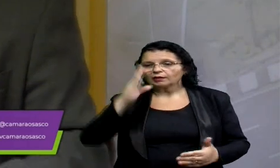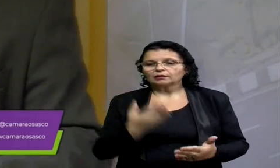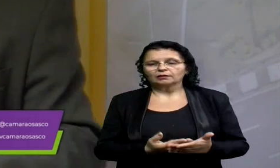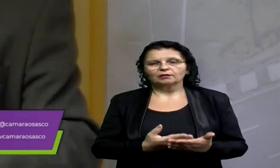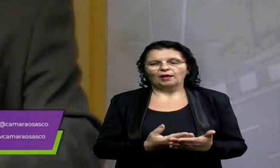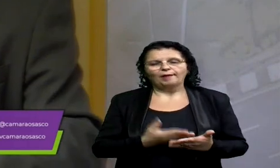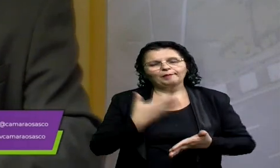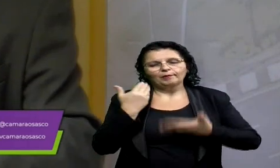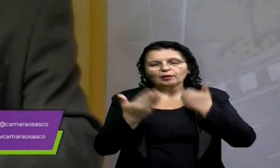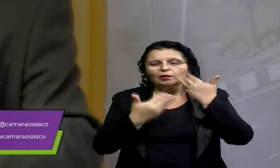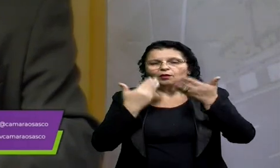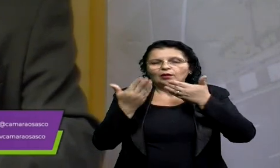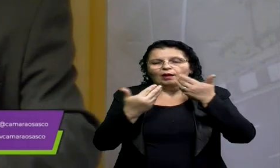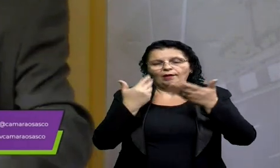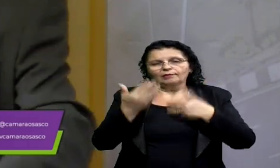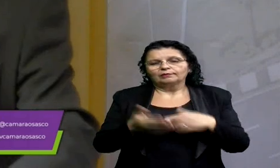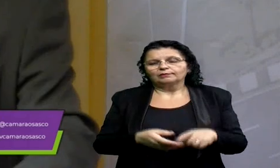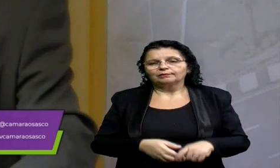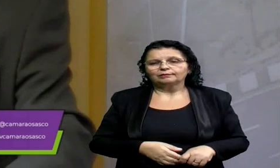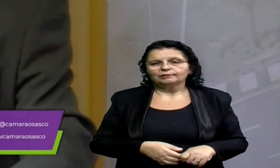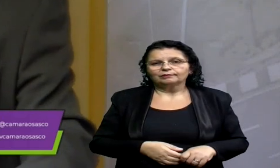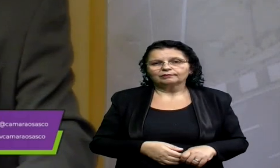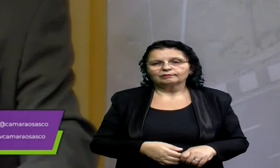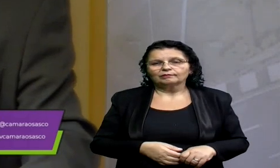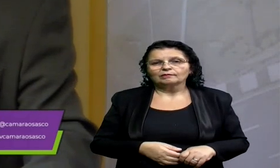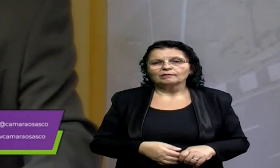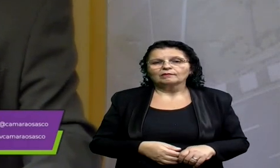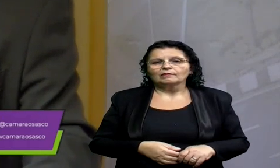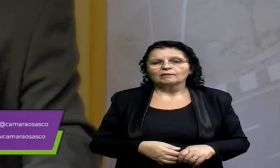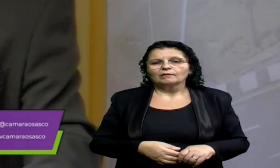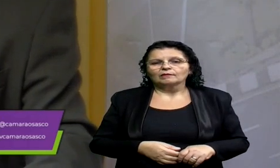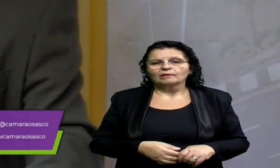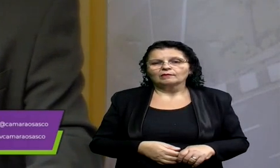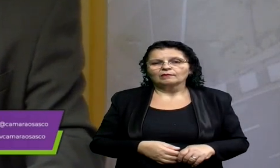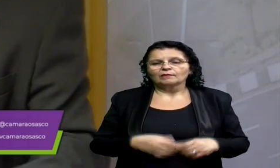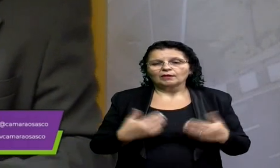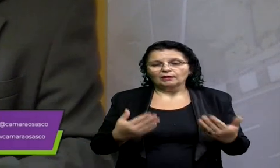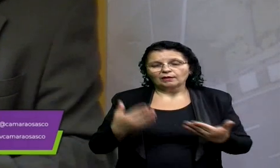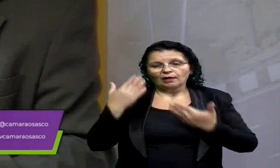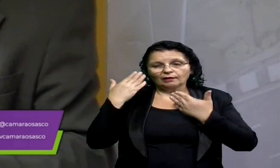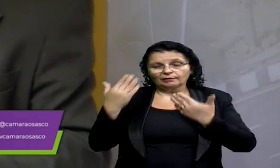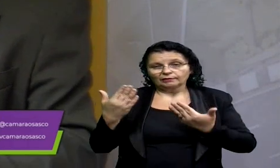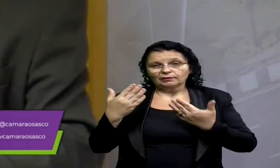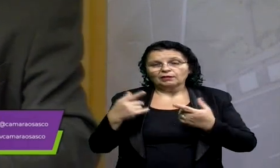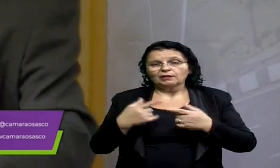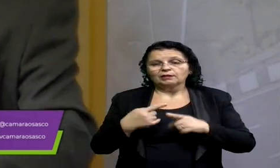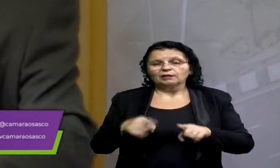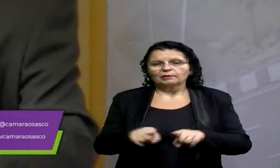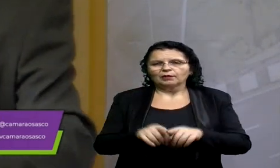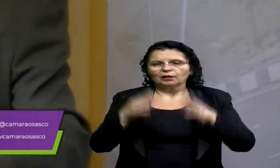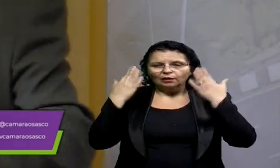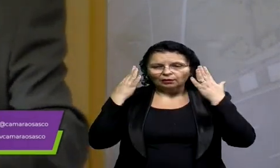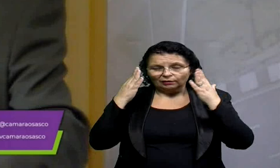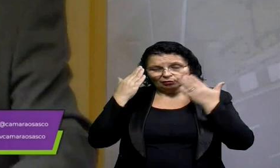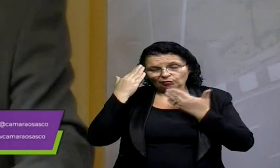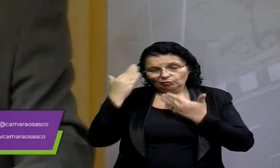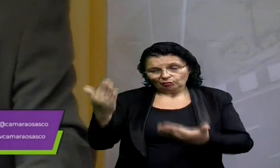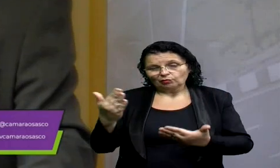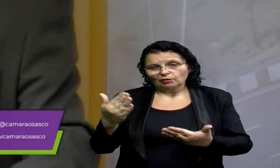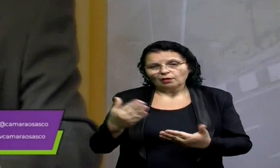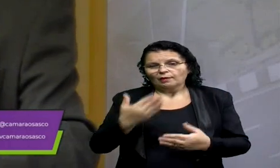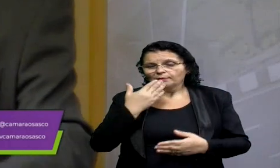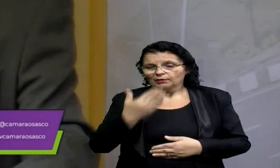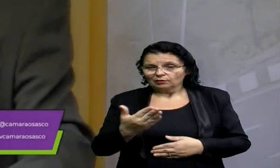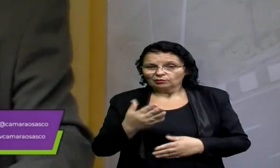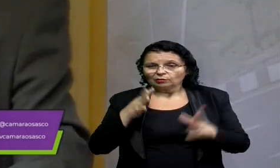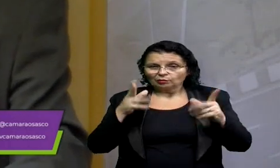Deva melhorar muito eh essa situação tá e agradecer aqui a a todos que têm me ajudado mandado solicitações